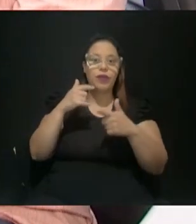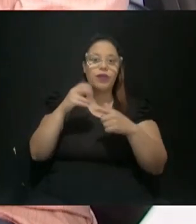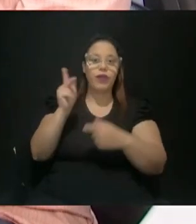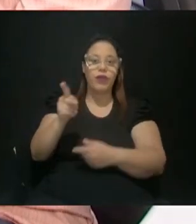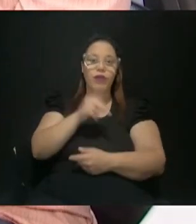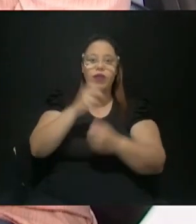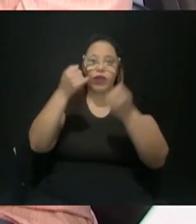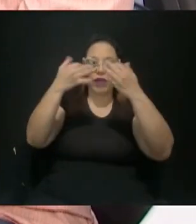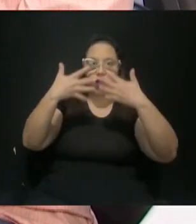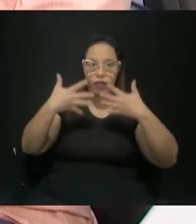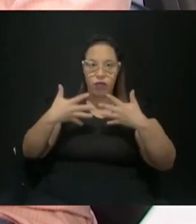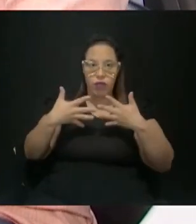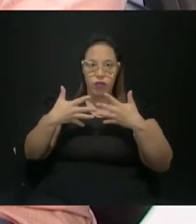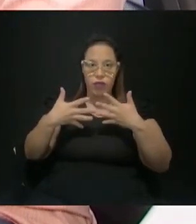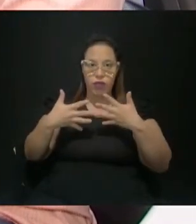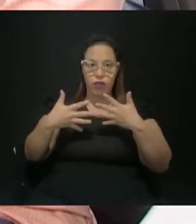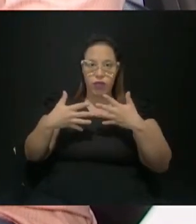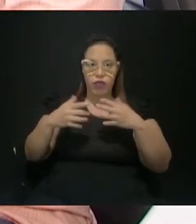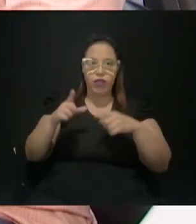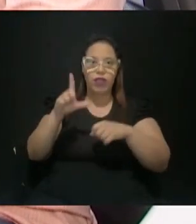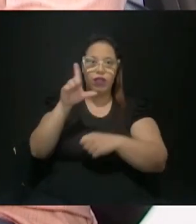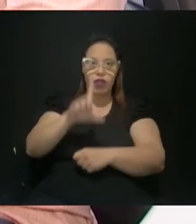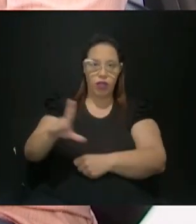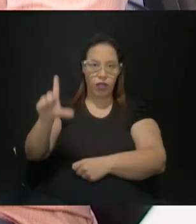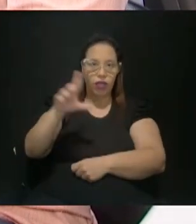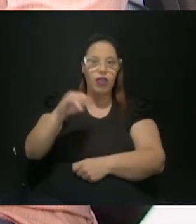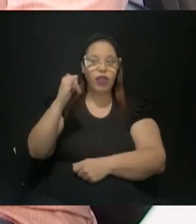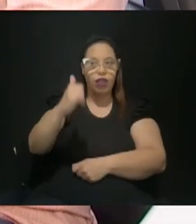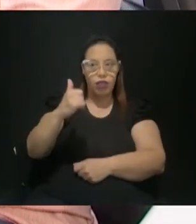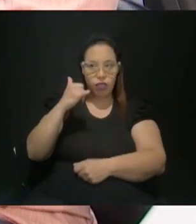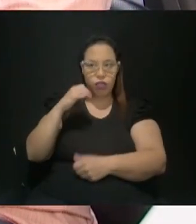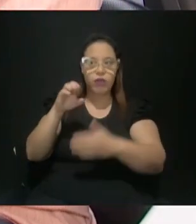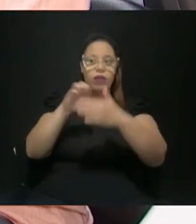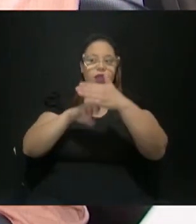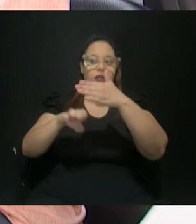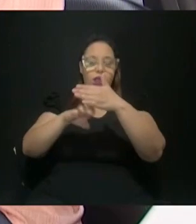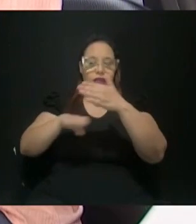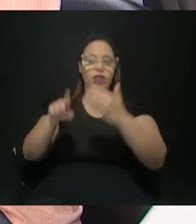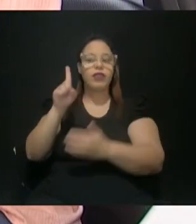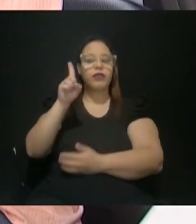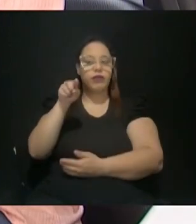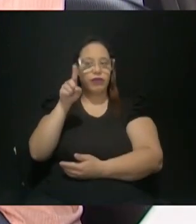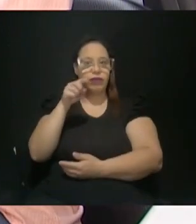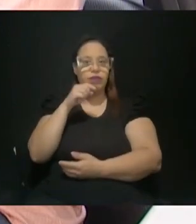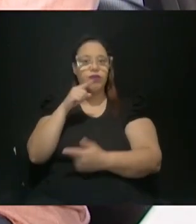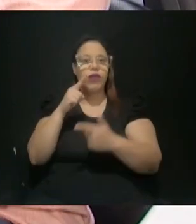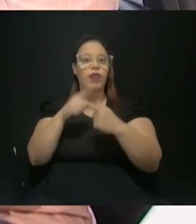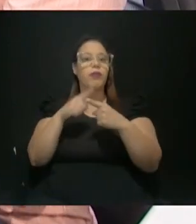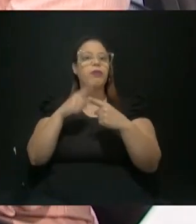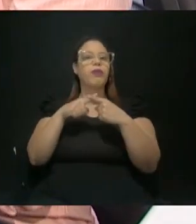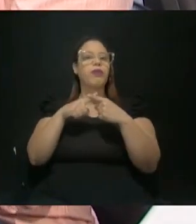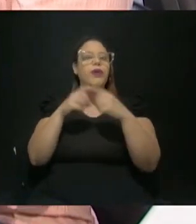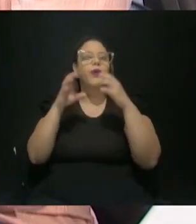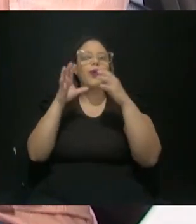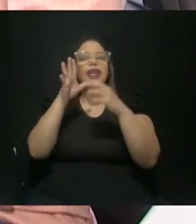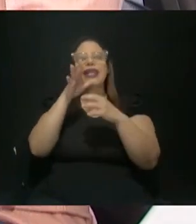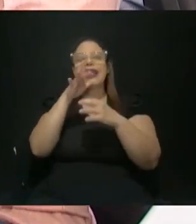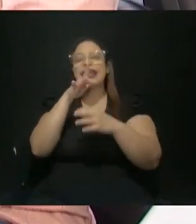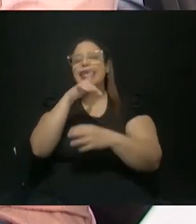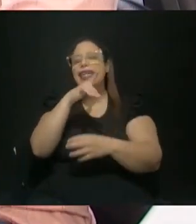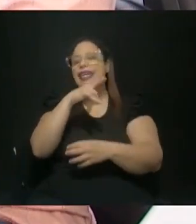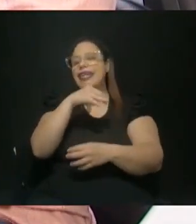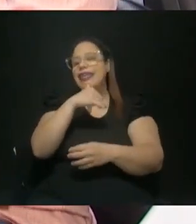também tem uma lógica nessa parte do chamado da empresa. Sim, exatamente. Por que demora? Demora por causa do acordo